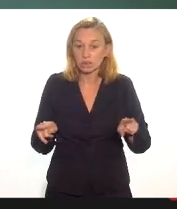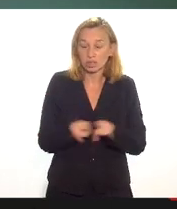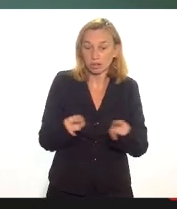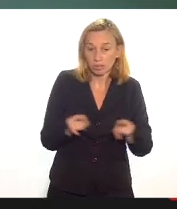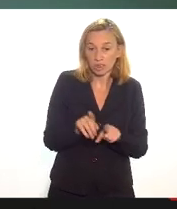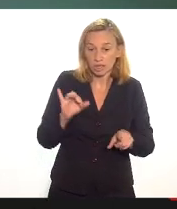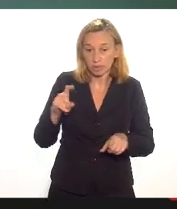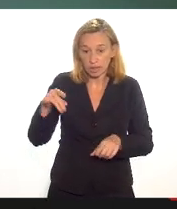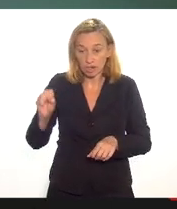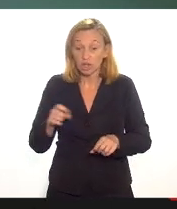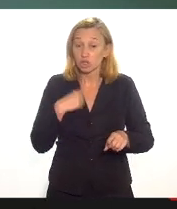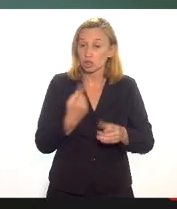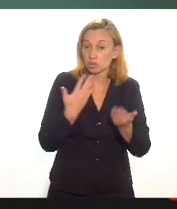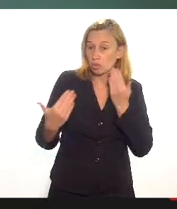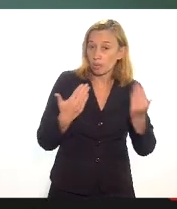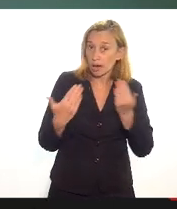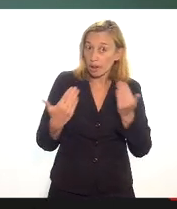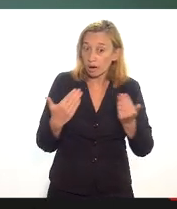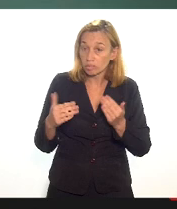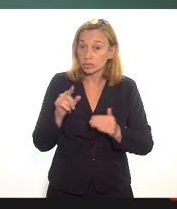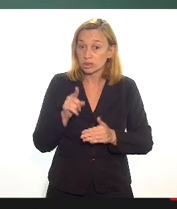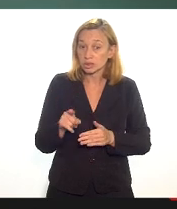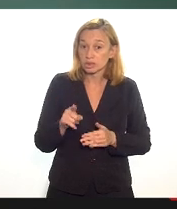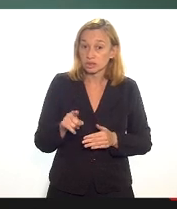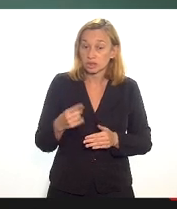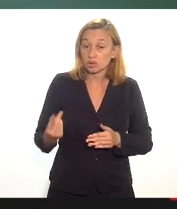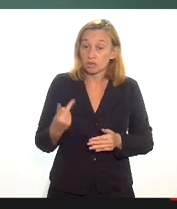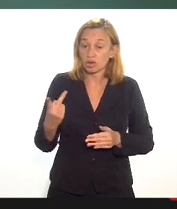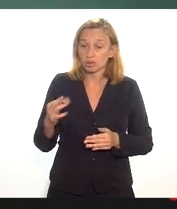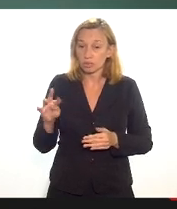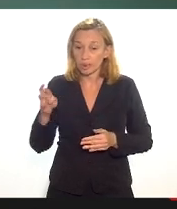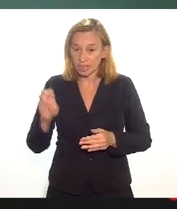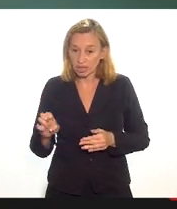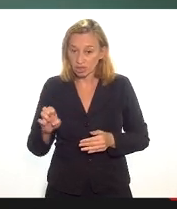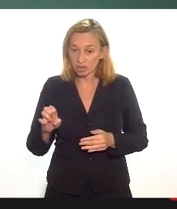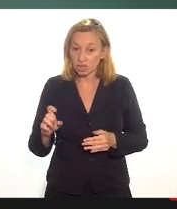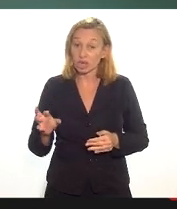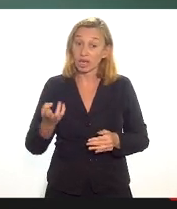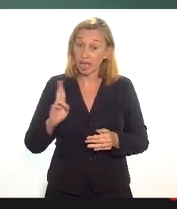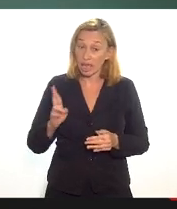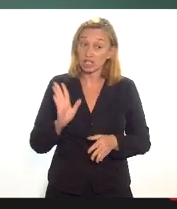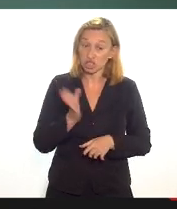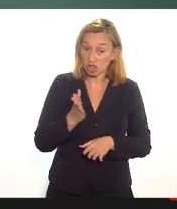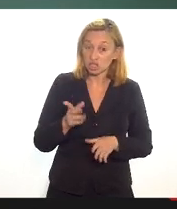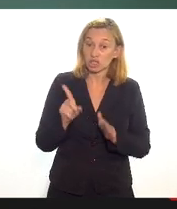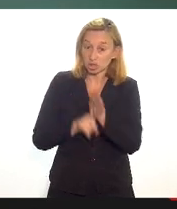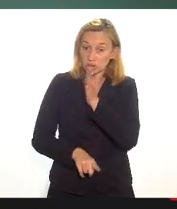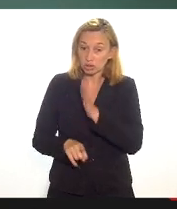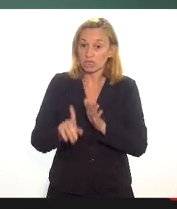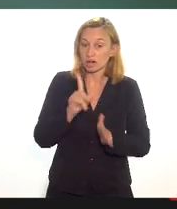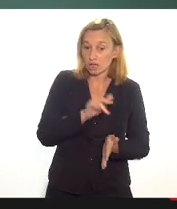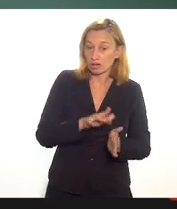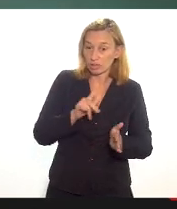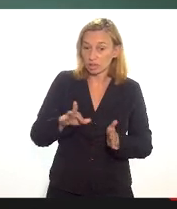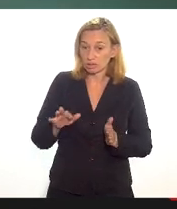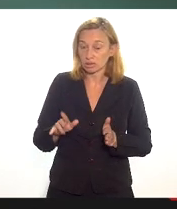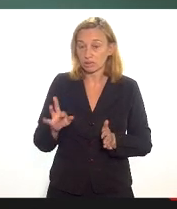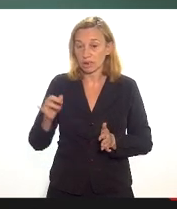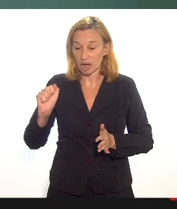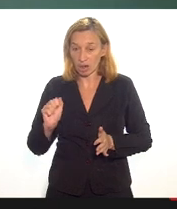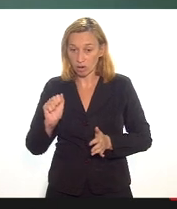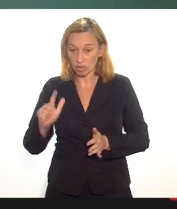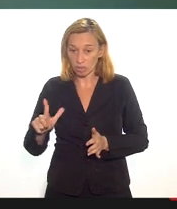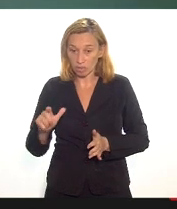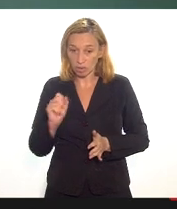cambial, porque nós comparamos aí o valor do Brent em reais, ou seja, já descontando a questão da variação cambial, ok?